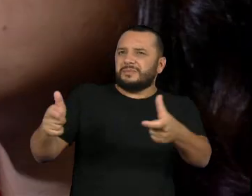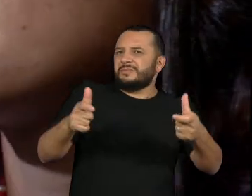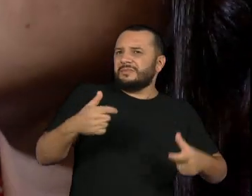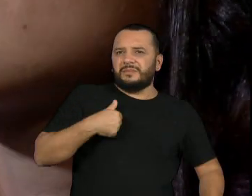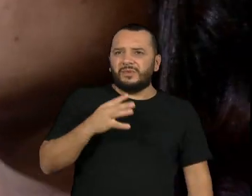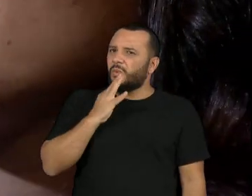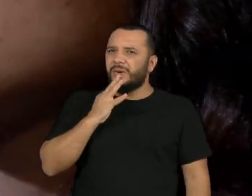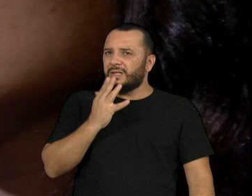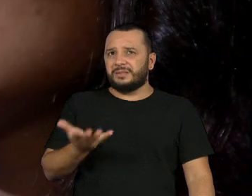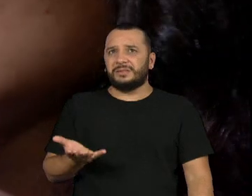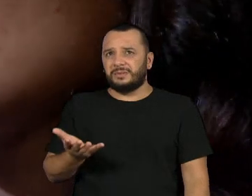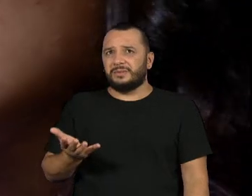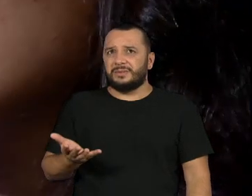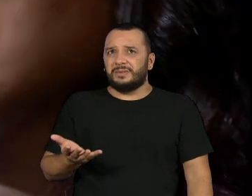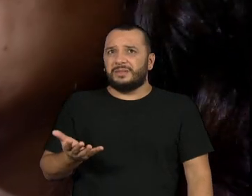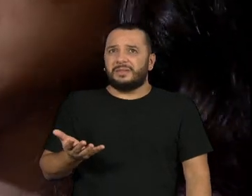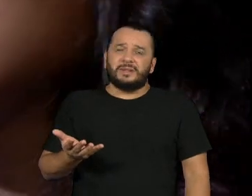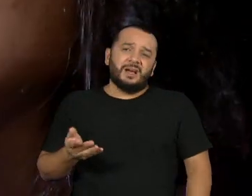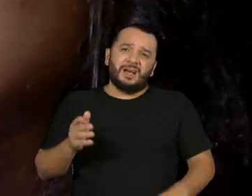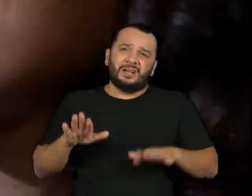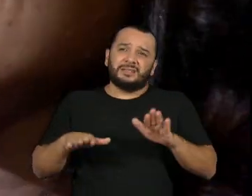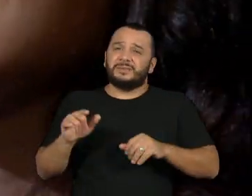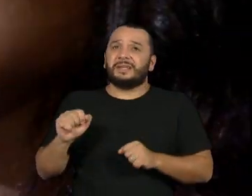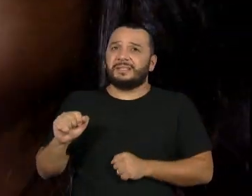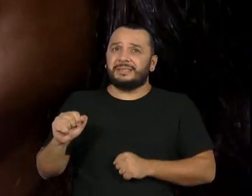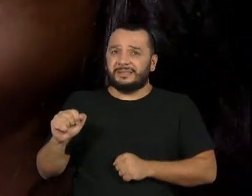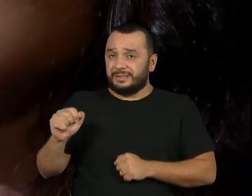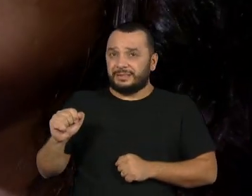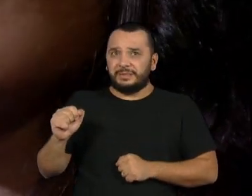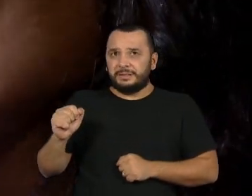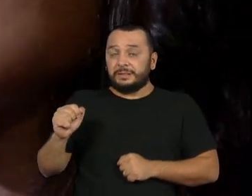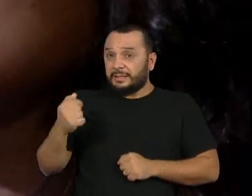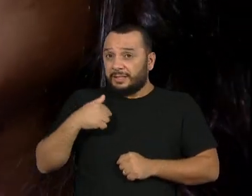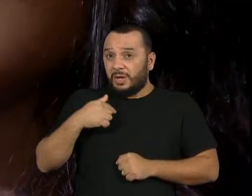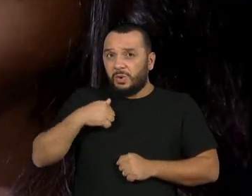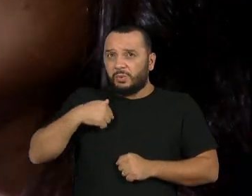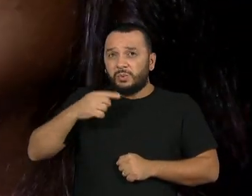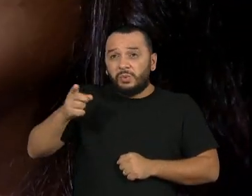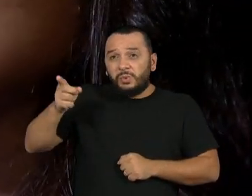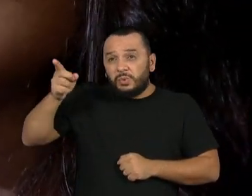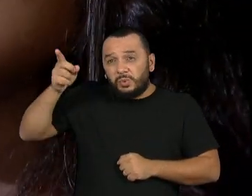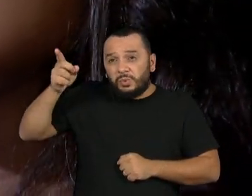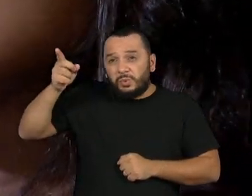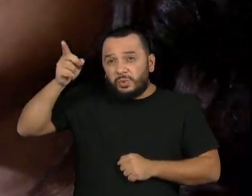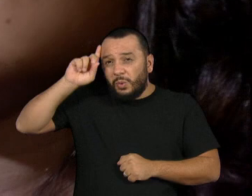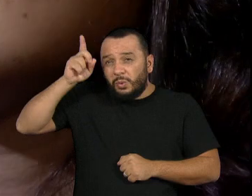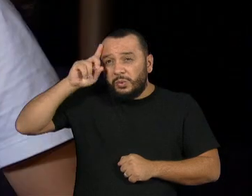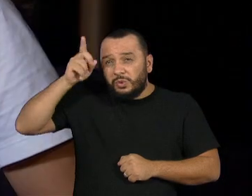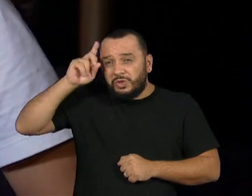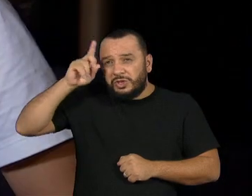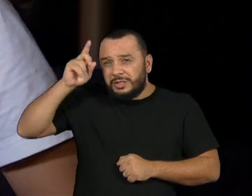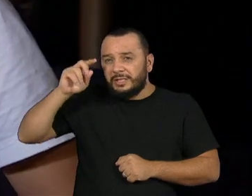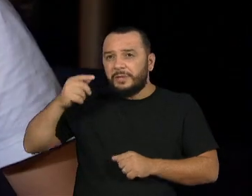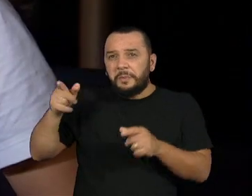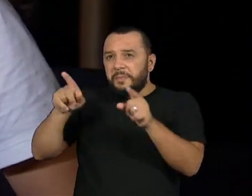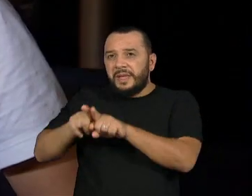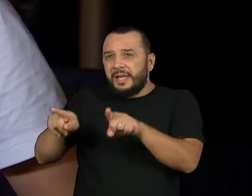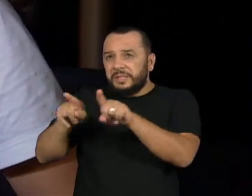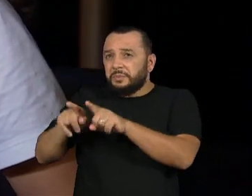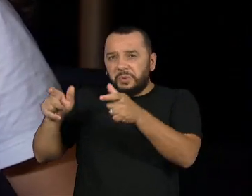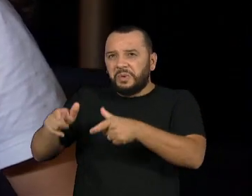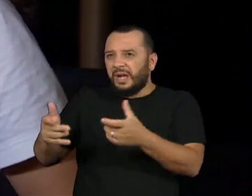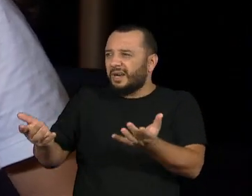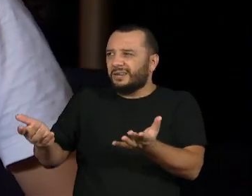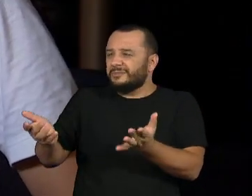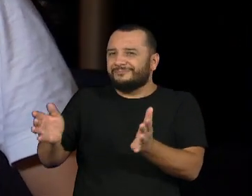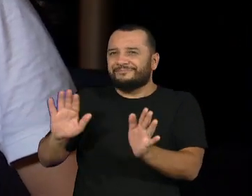De repente, o totalmente desconhecido é o conhecido porque está todo dia num lugar que você nunca viu na sua vida. Sim. E eu tinha essa sensação